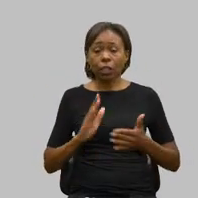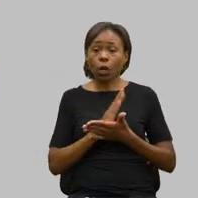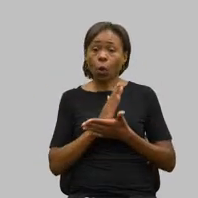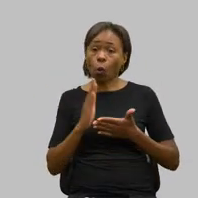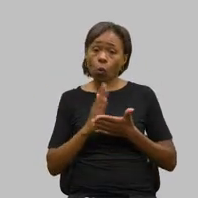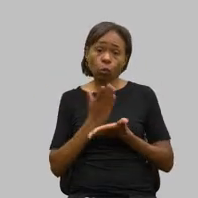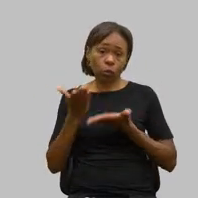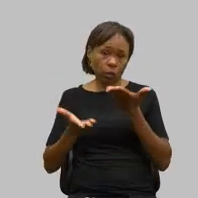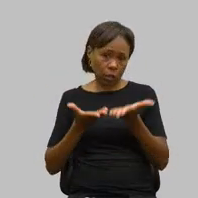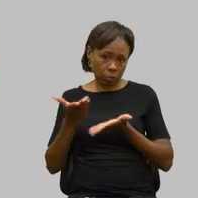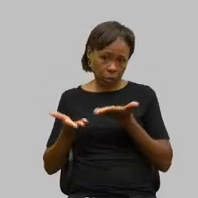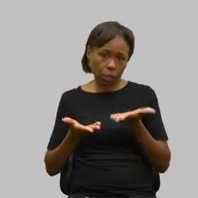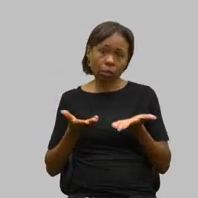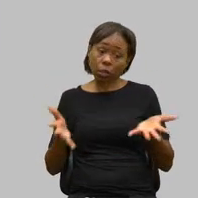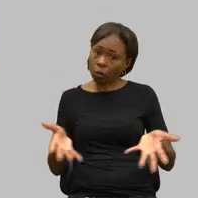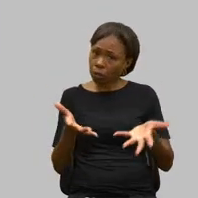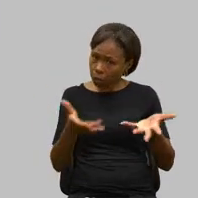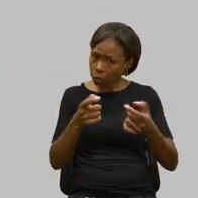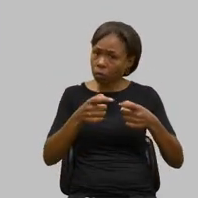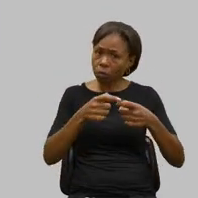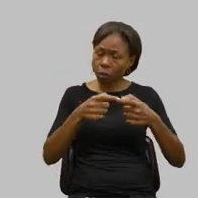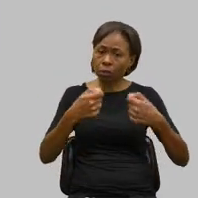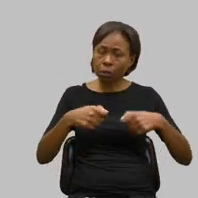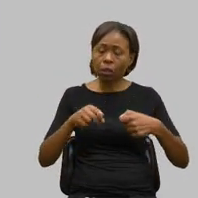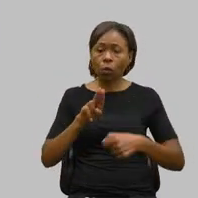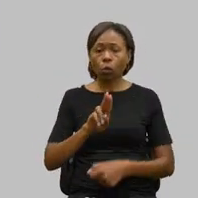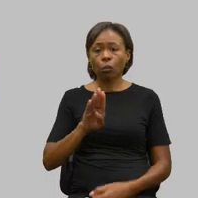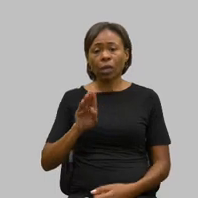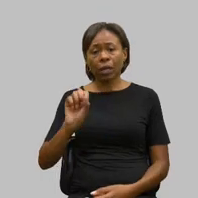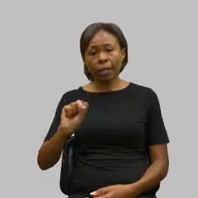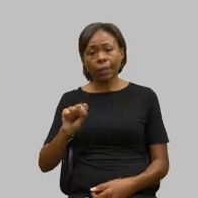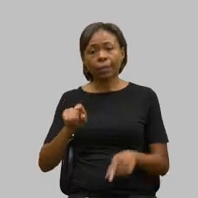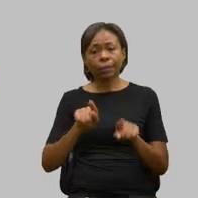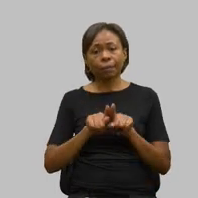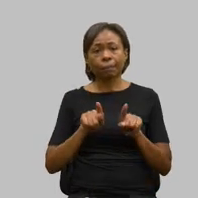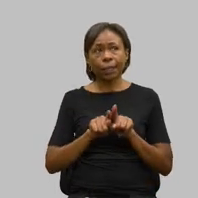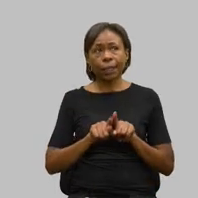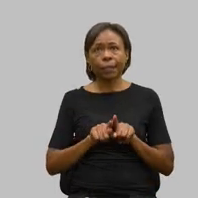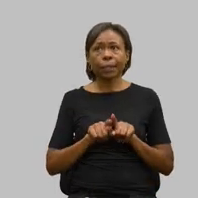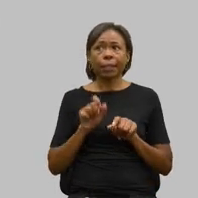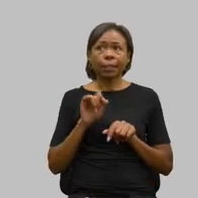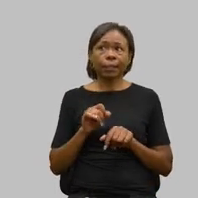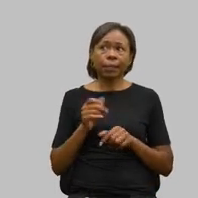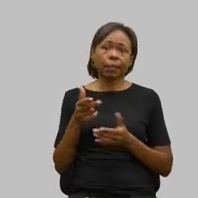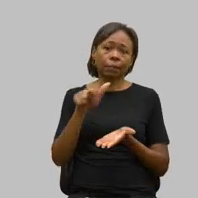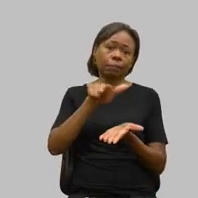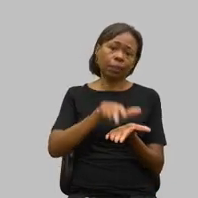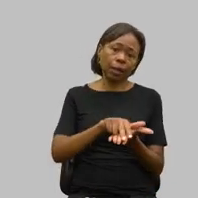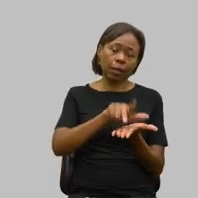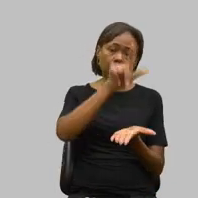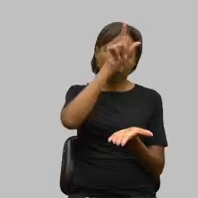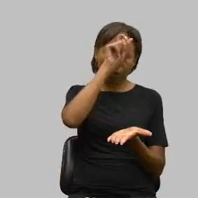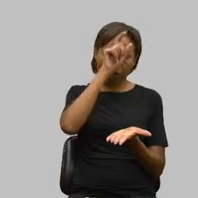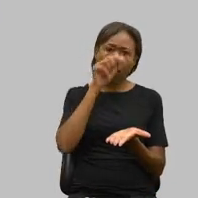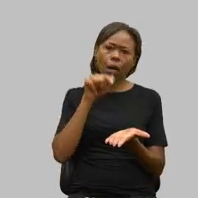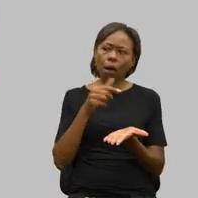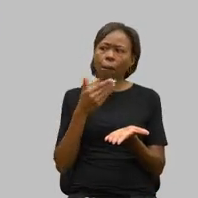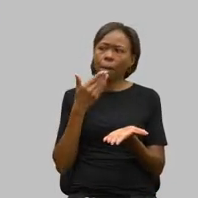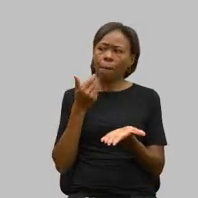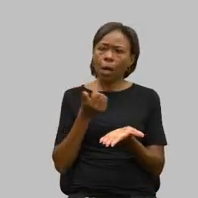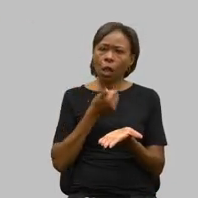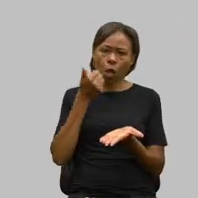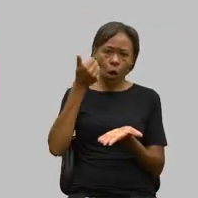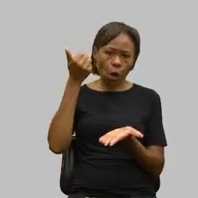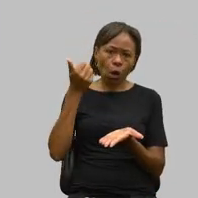médico lá. As UBS também, você vai deshospitalizar o paciente, melhora o acesso. Só lá em Varadar